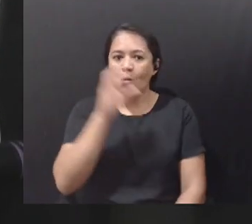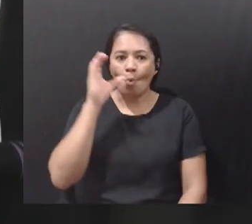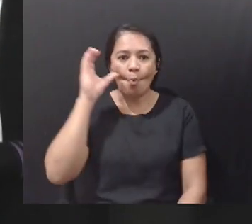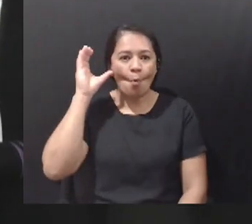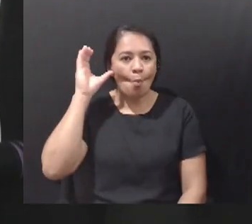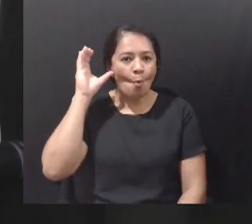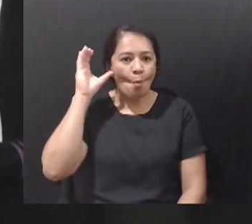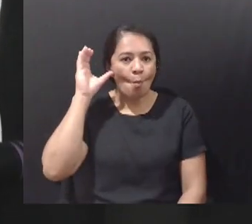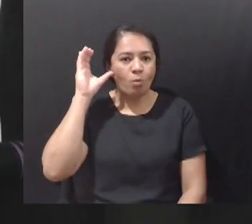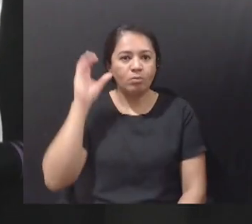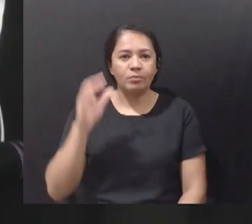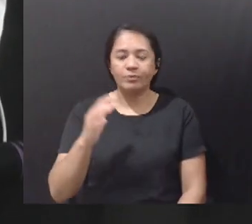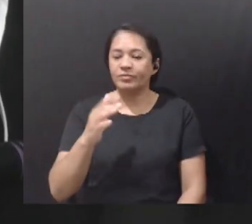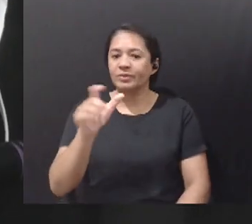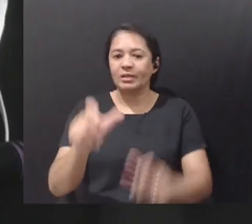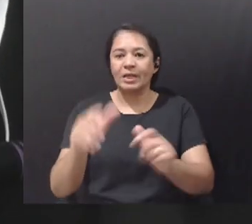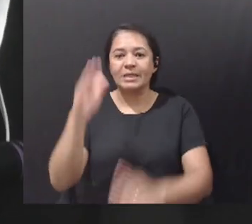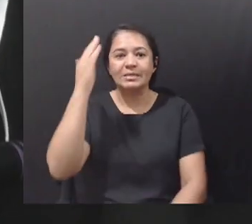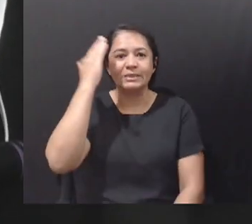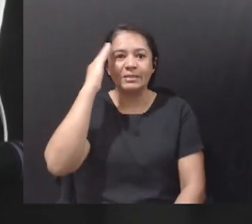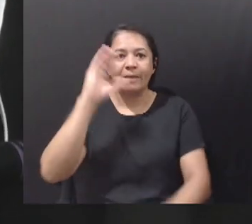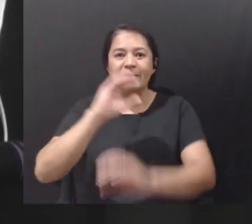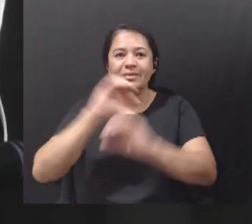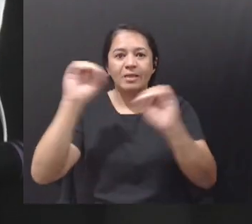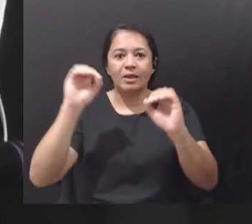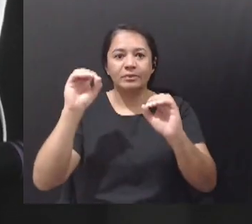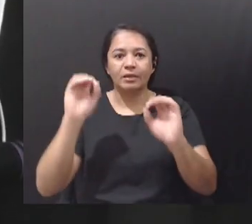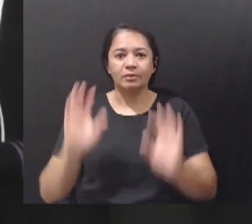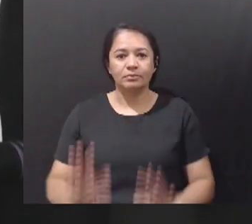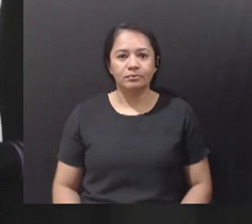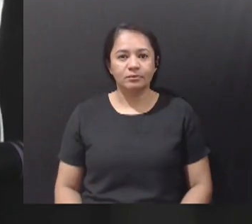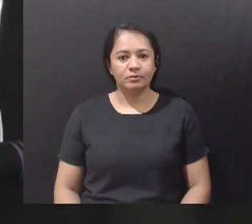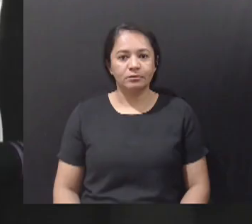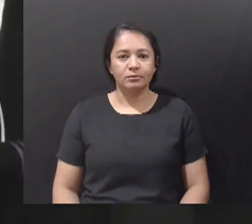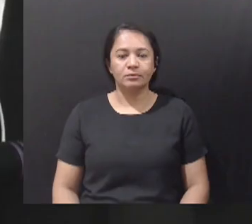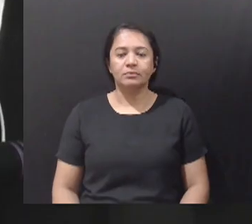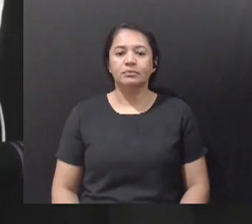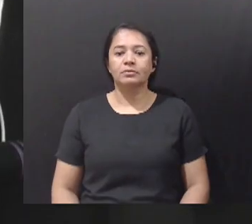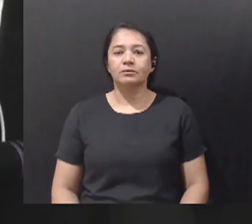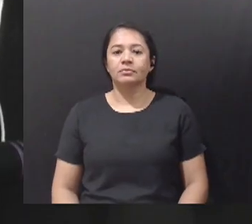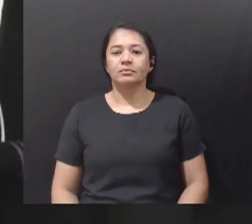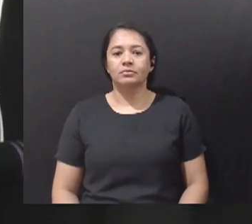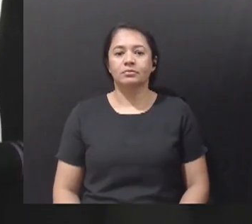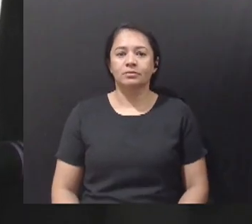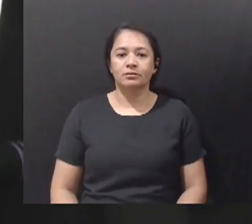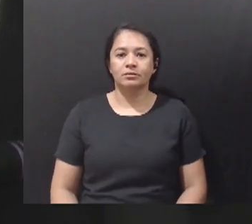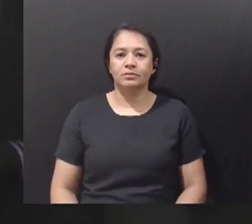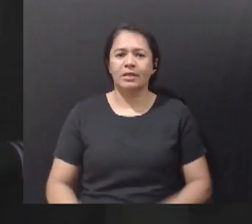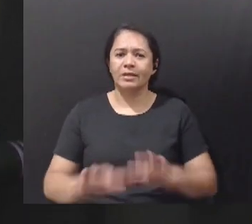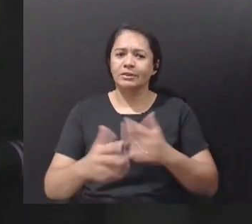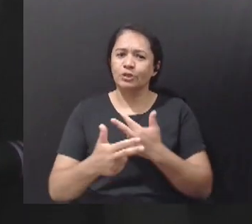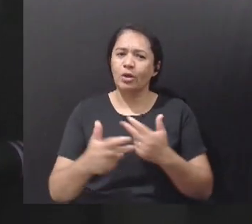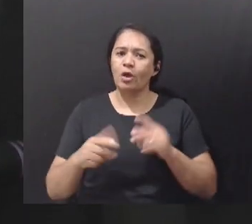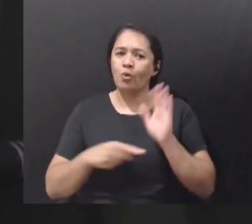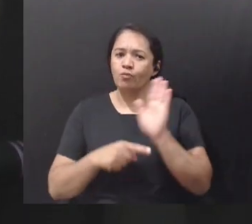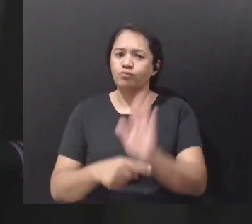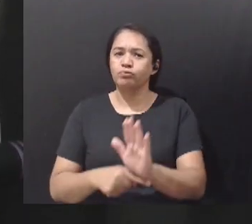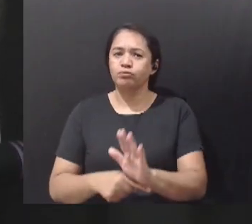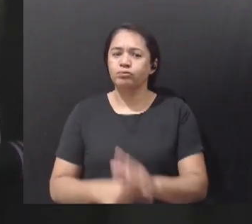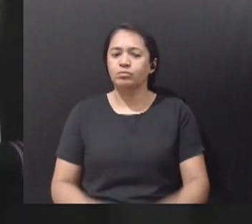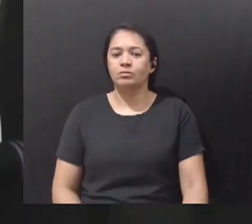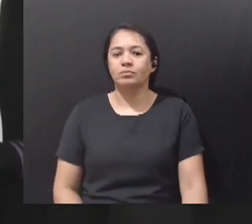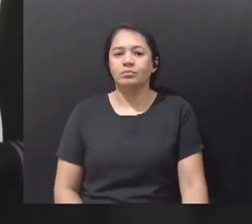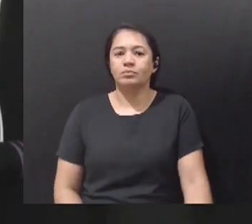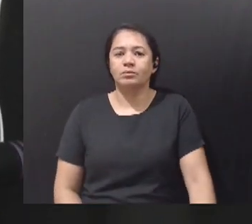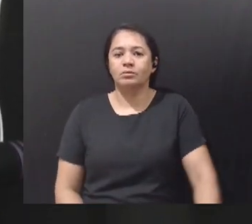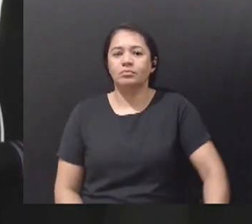fica sabendo que alguém falou e falou de quem. Tá. Sigilo total. Então, essas coisas ajudam muito. Passando para o lixo zero, não